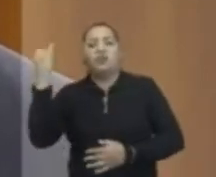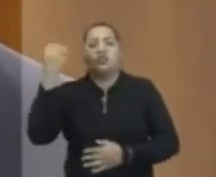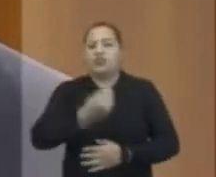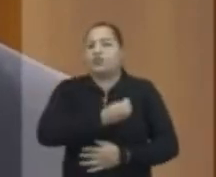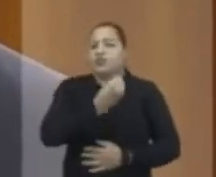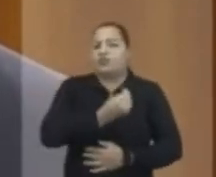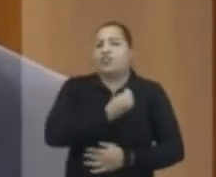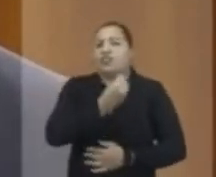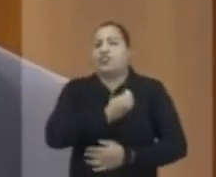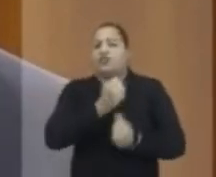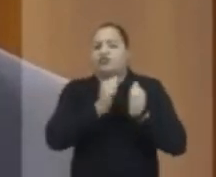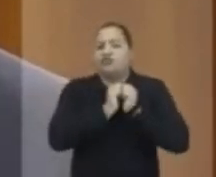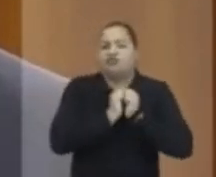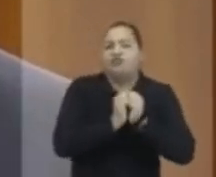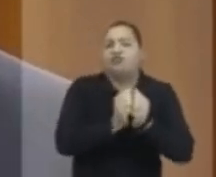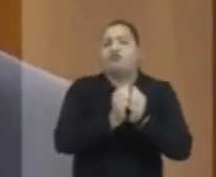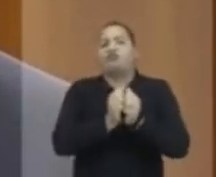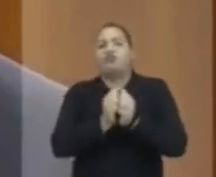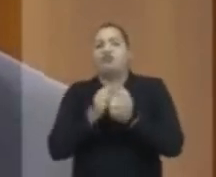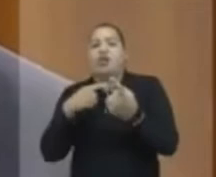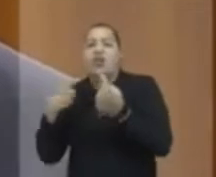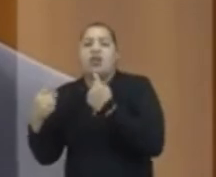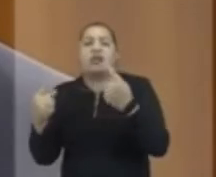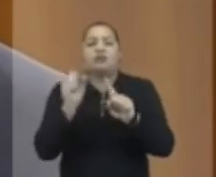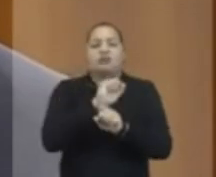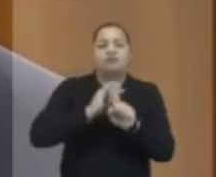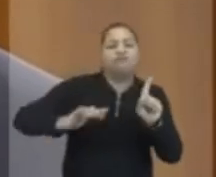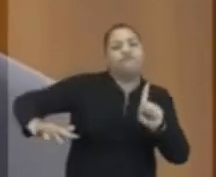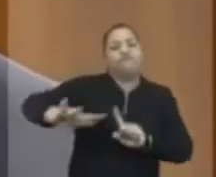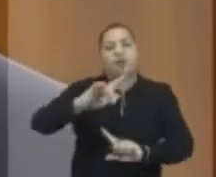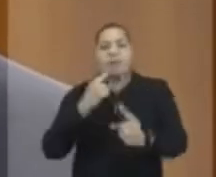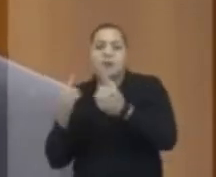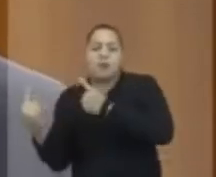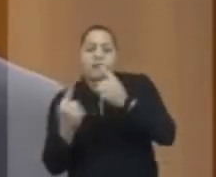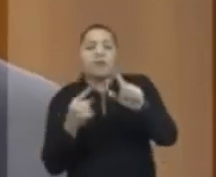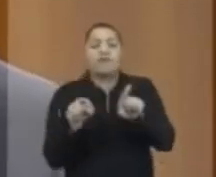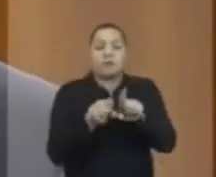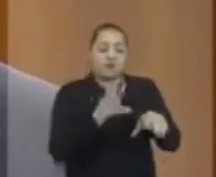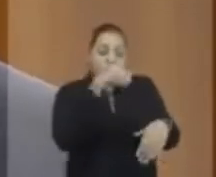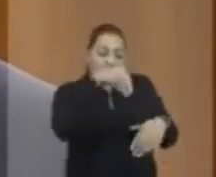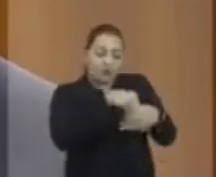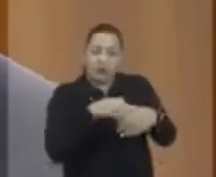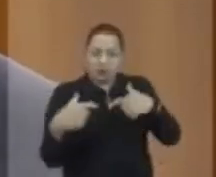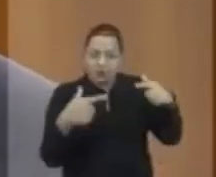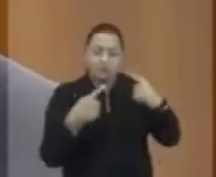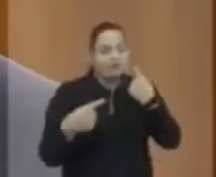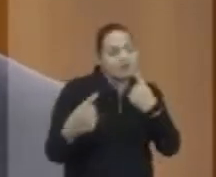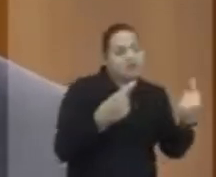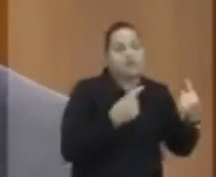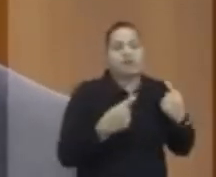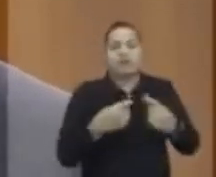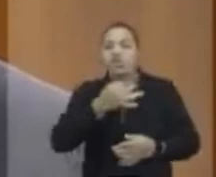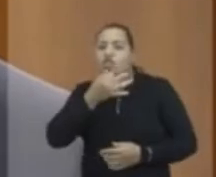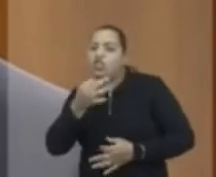nesse diálogo constante com a sociedade, nesse diálogo constante entre nós mesmos, na crítica, no abraço,